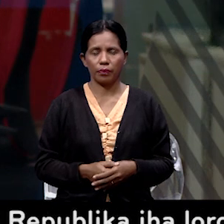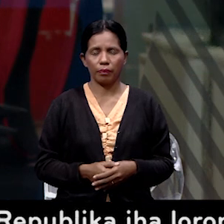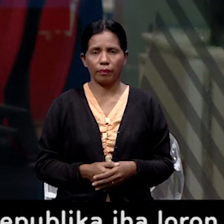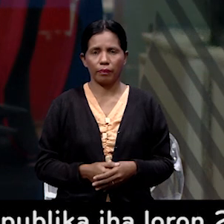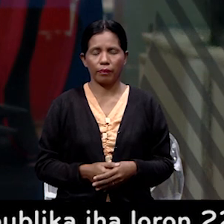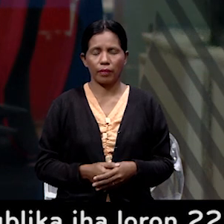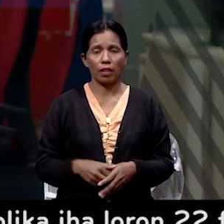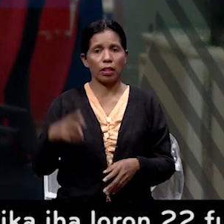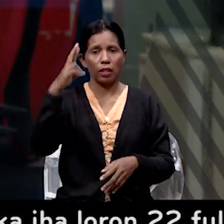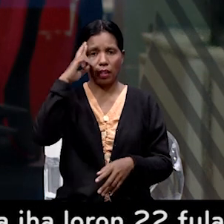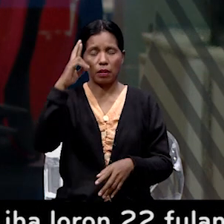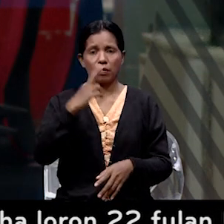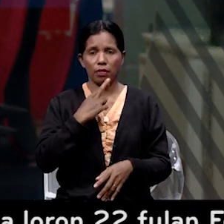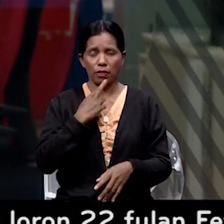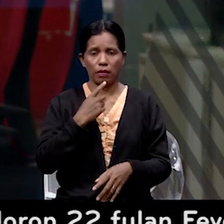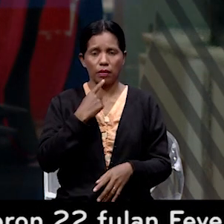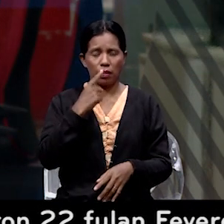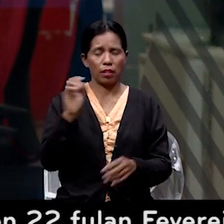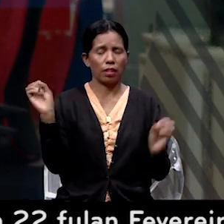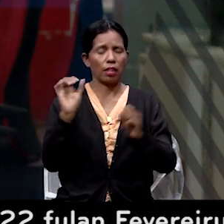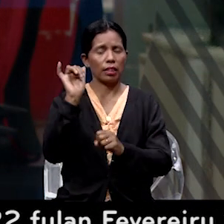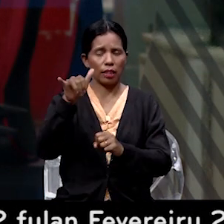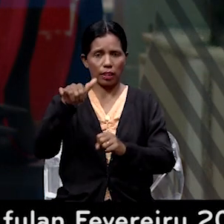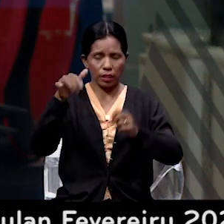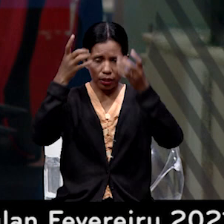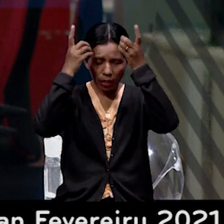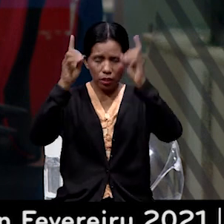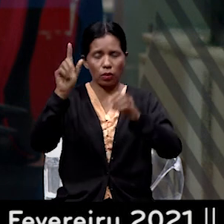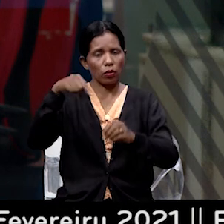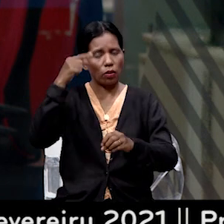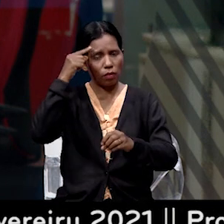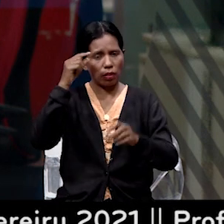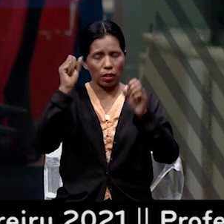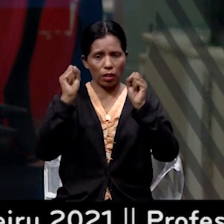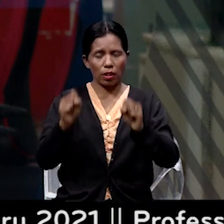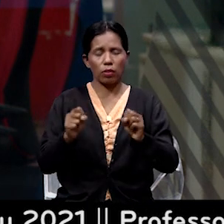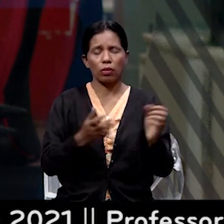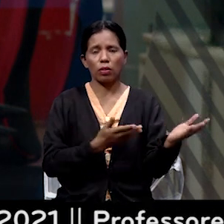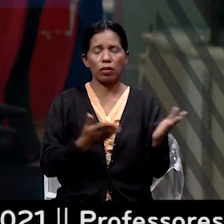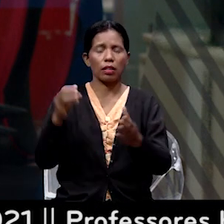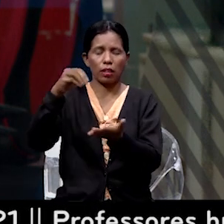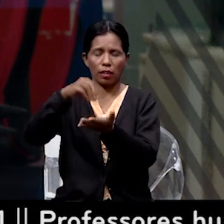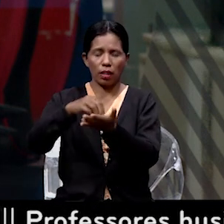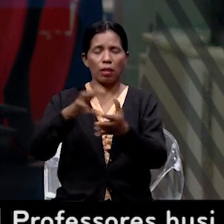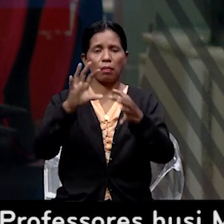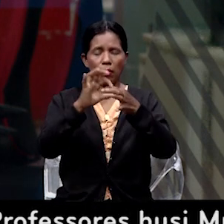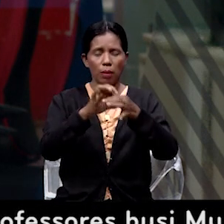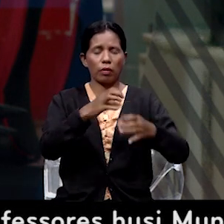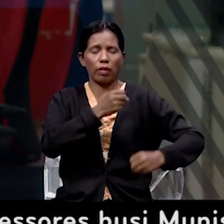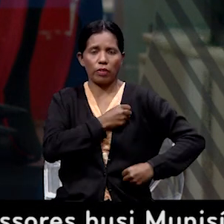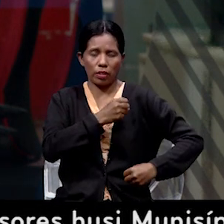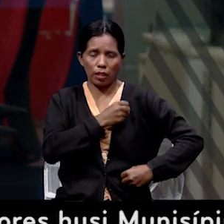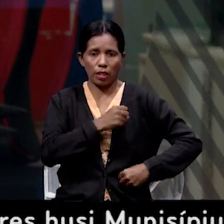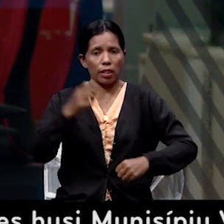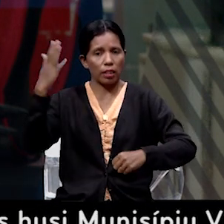Ex-presidente da República, José Ramos Horta, lá concorda a decisão do governo Nian, Nebeato coloca membro FDTL e a